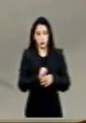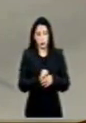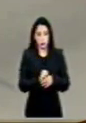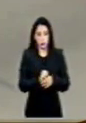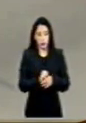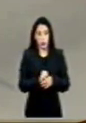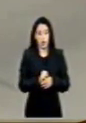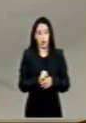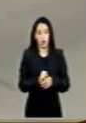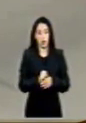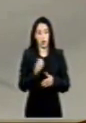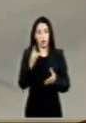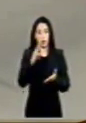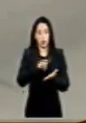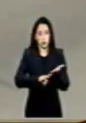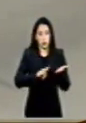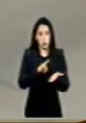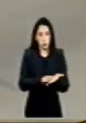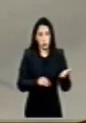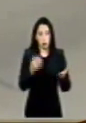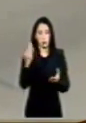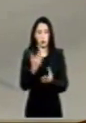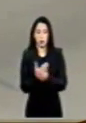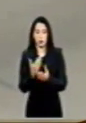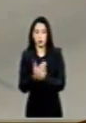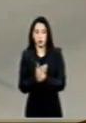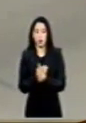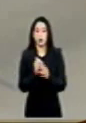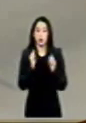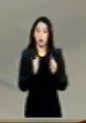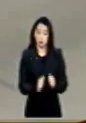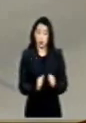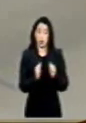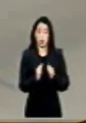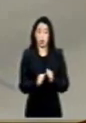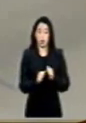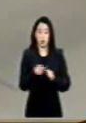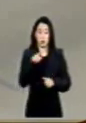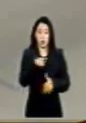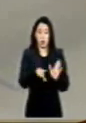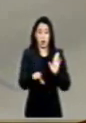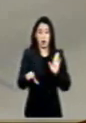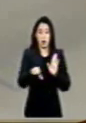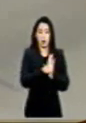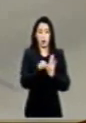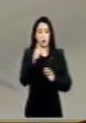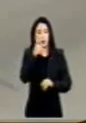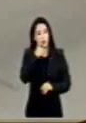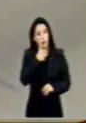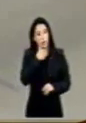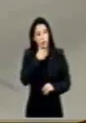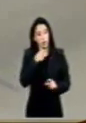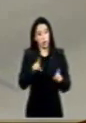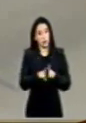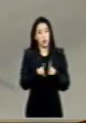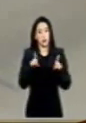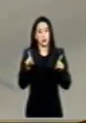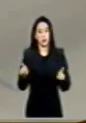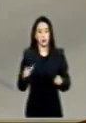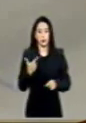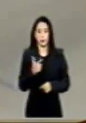em tese, poderiam incriminar também a parlamentar federal. Então, por mais que ela não tenha sido incluída